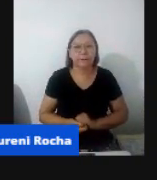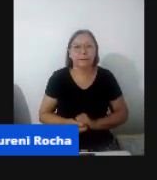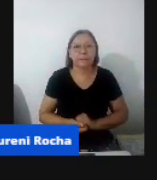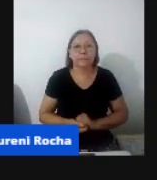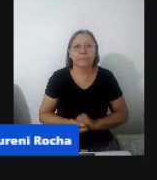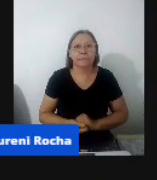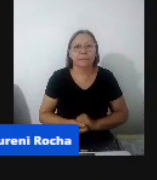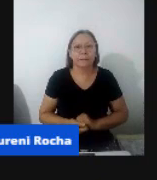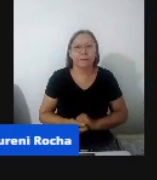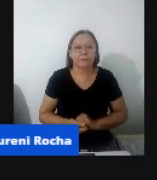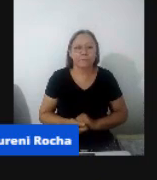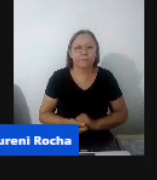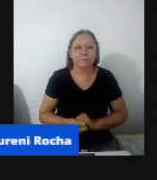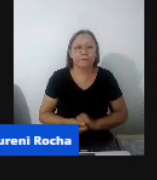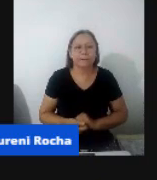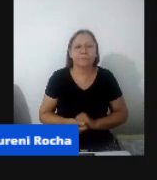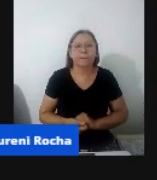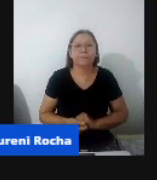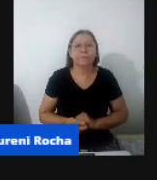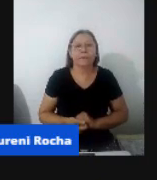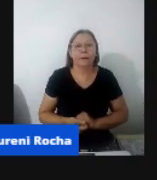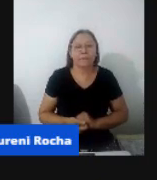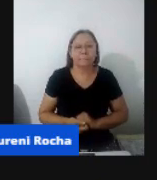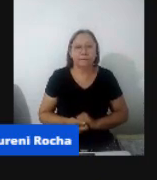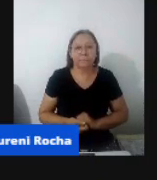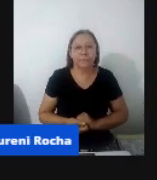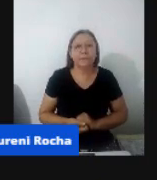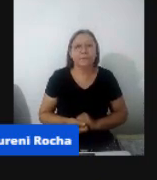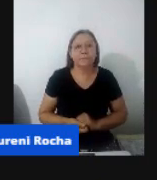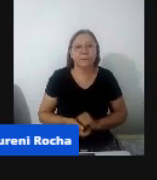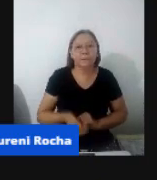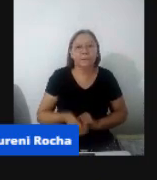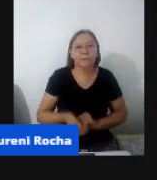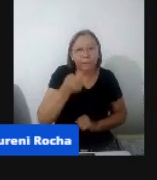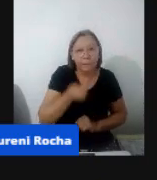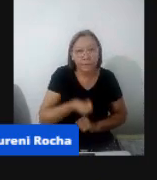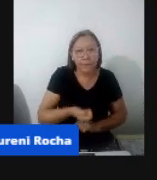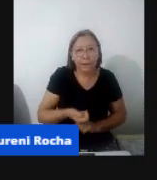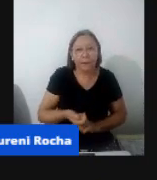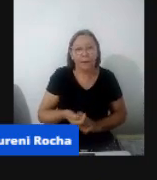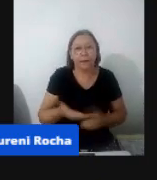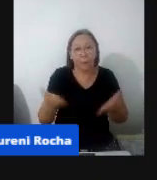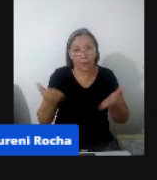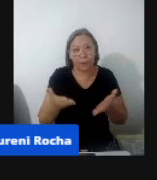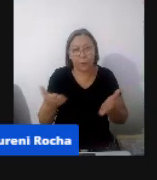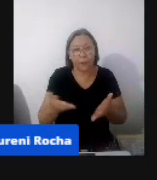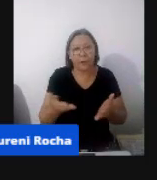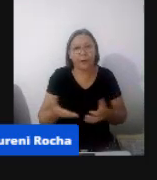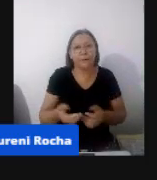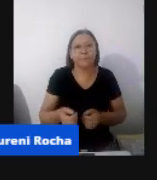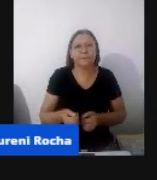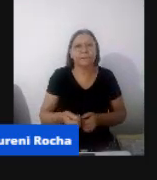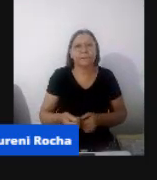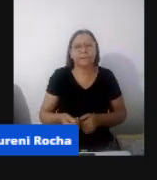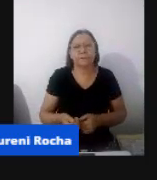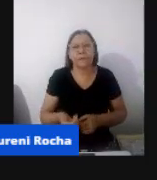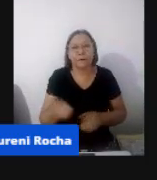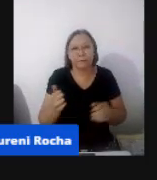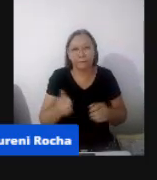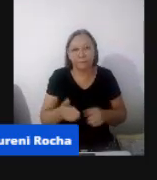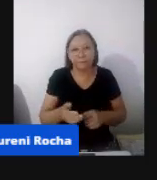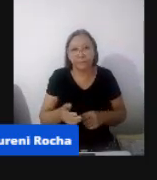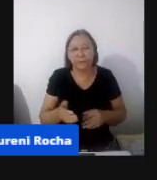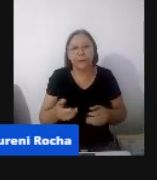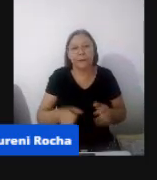Bem, e para encerrar aqui, então, a nossa fala nesse momento, nós queremos,